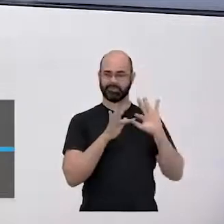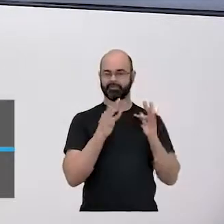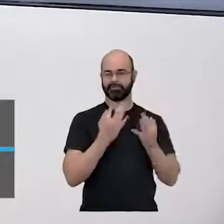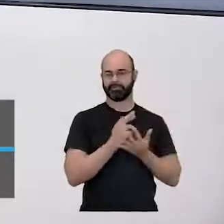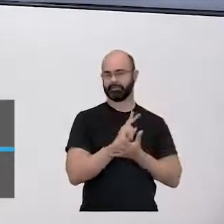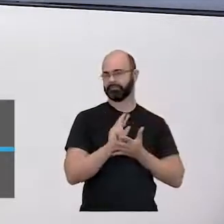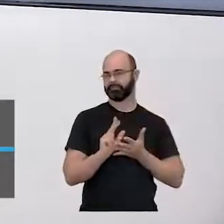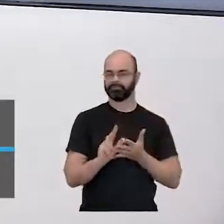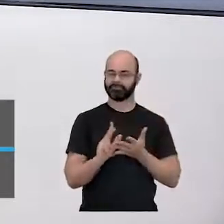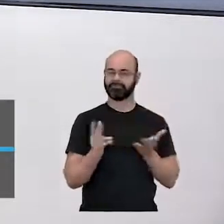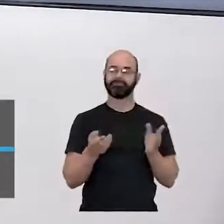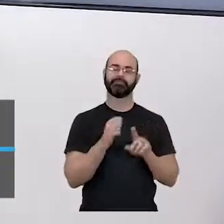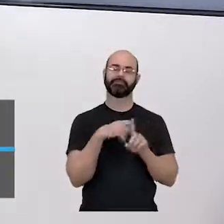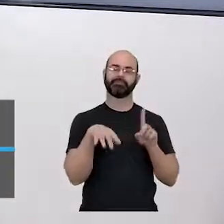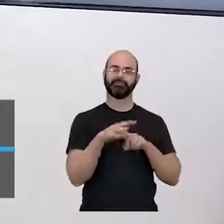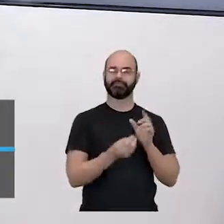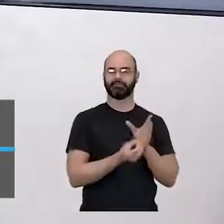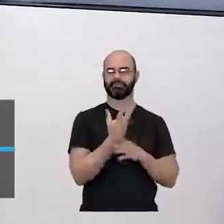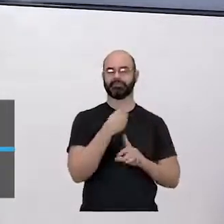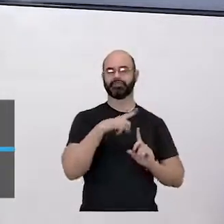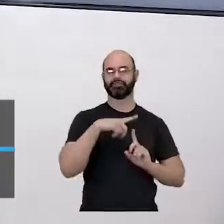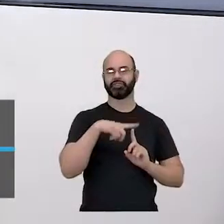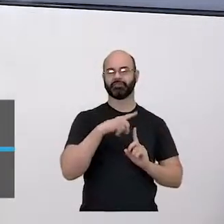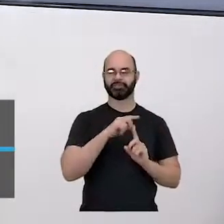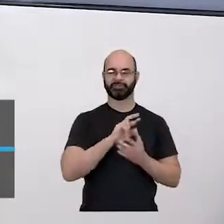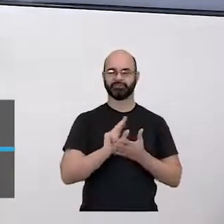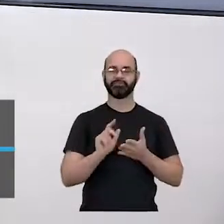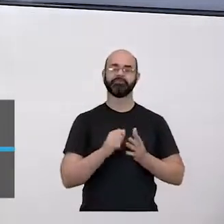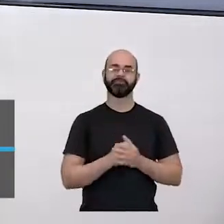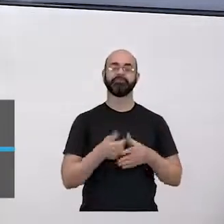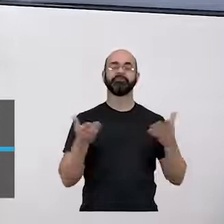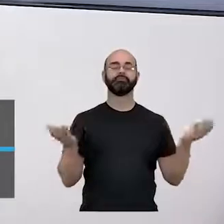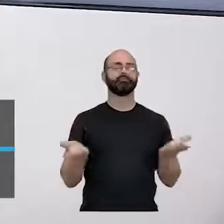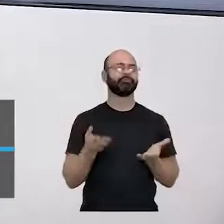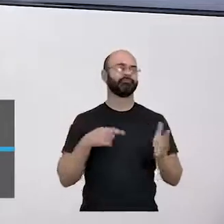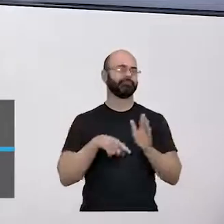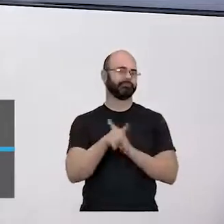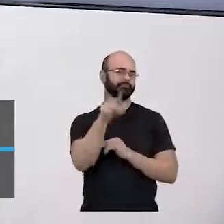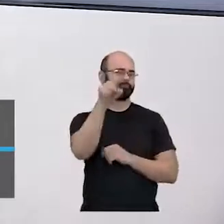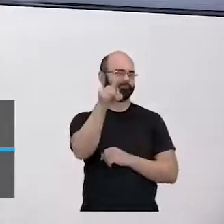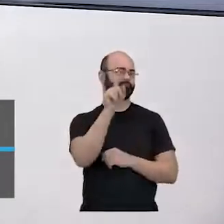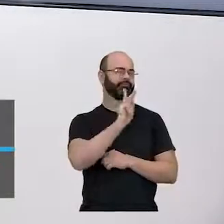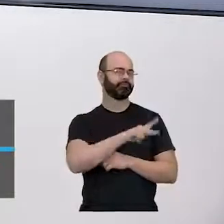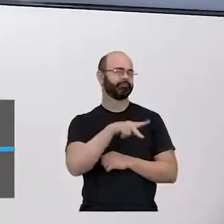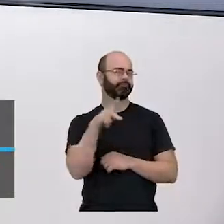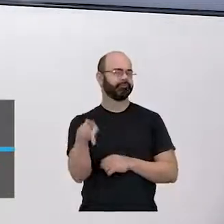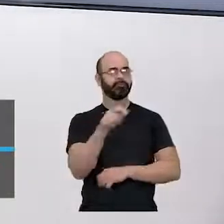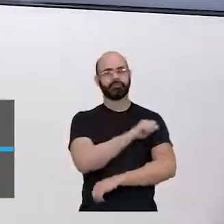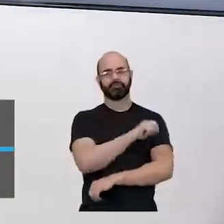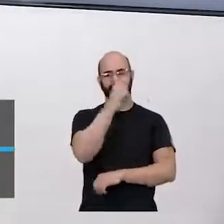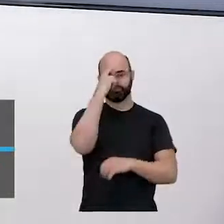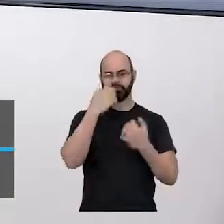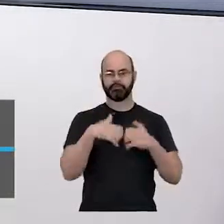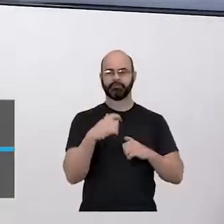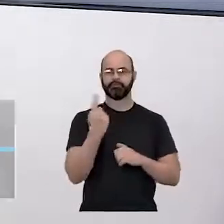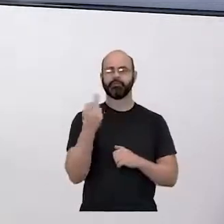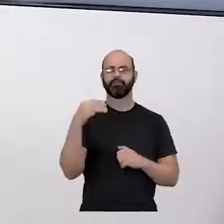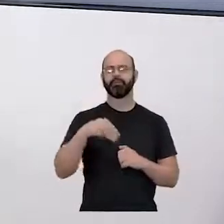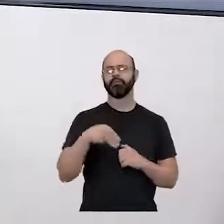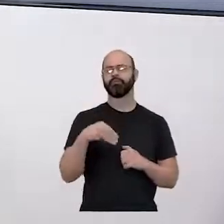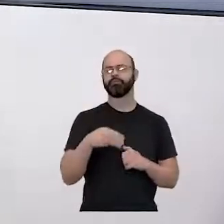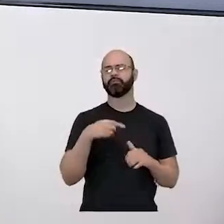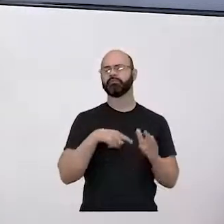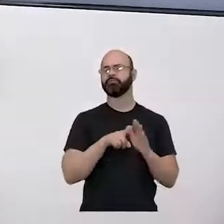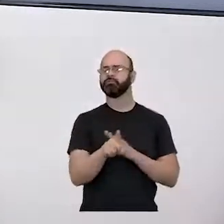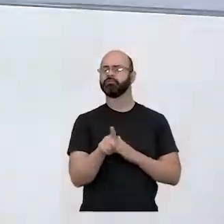aí, pergunta para vocês, professores e alunos. Agora é uma pergunta que eu vou deixar um tempinho aí, ó. Um minutinho.